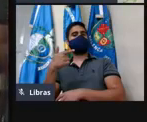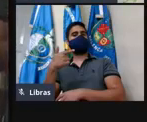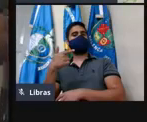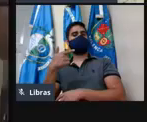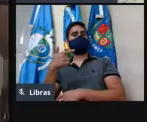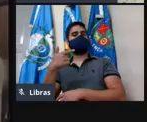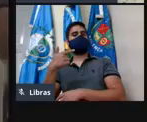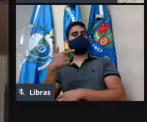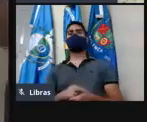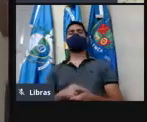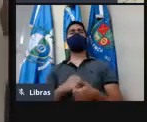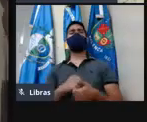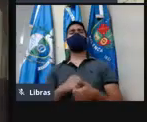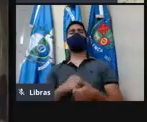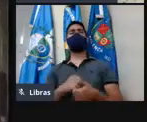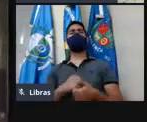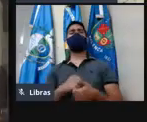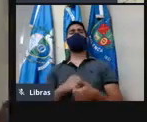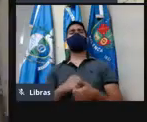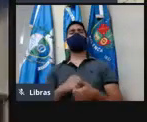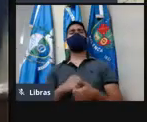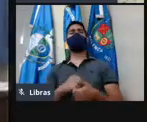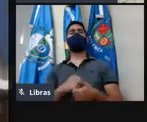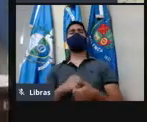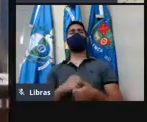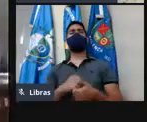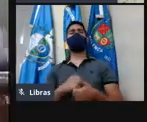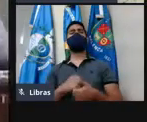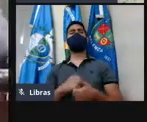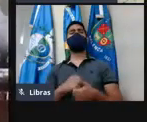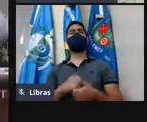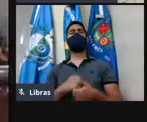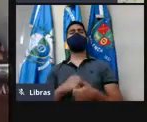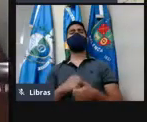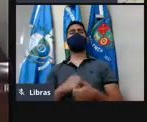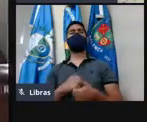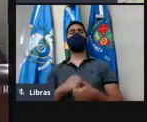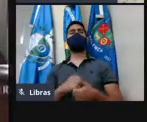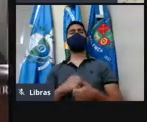me chamar de tudo, menos de corrupto e de omisso. Obrigado, presidente.